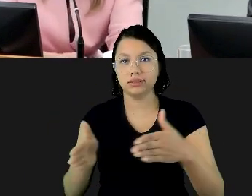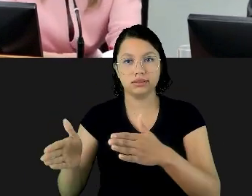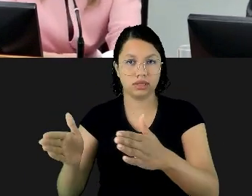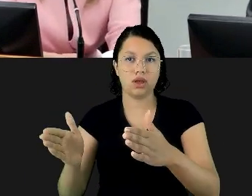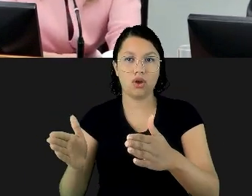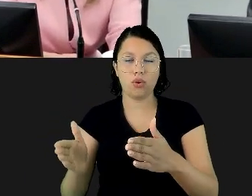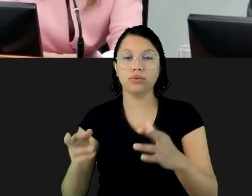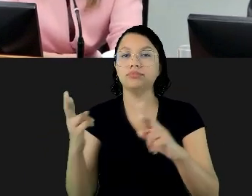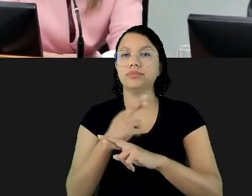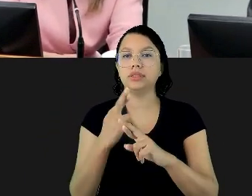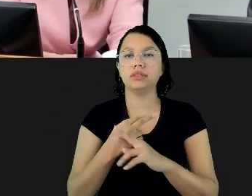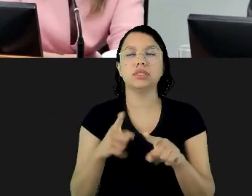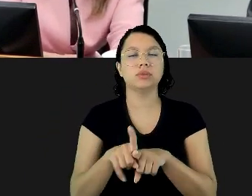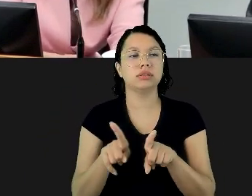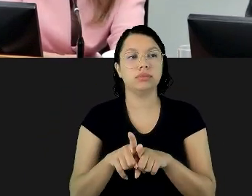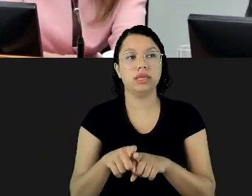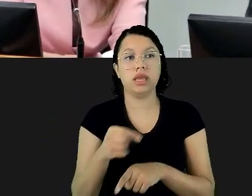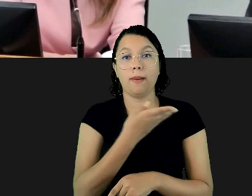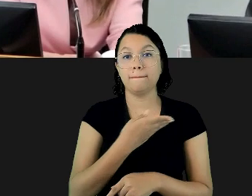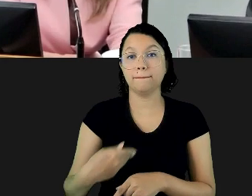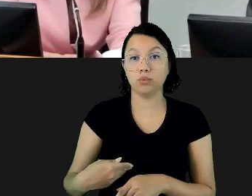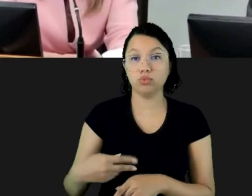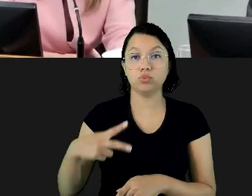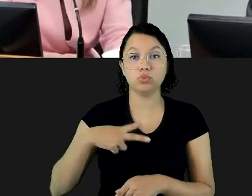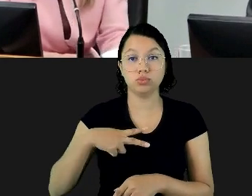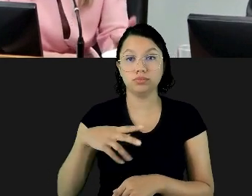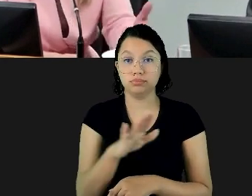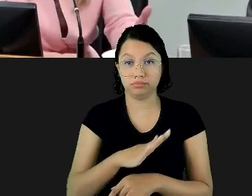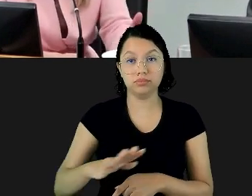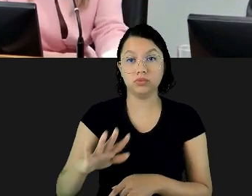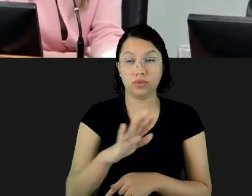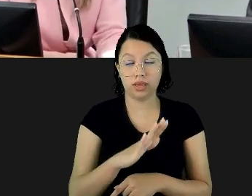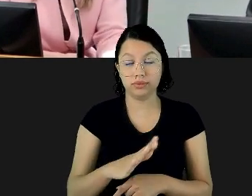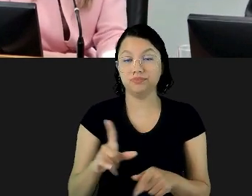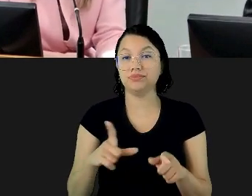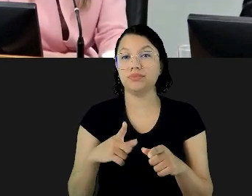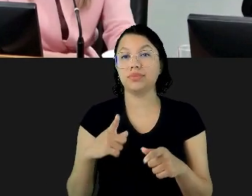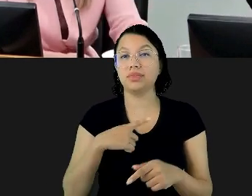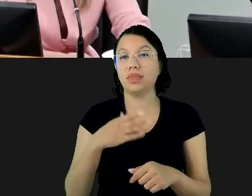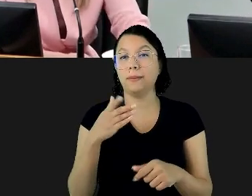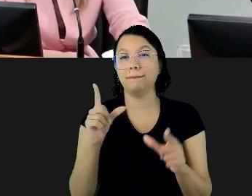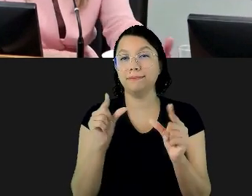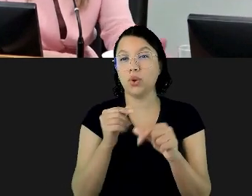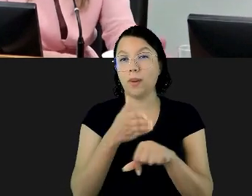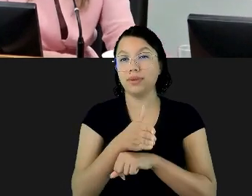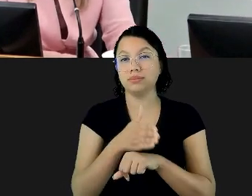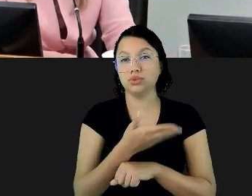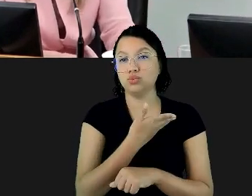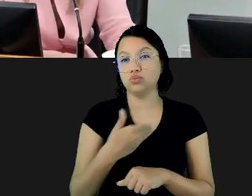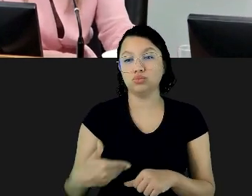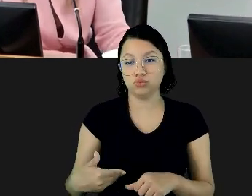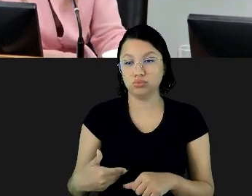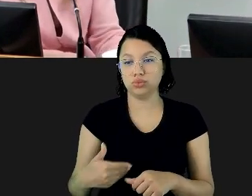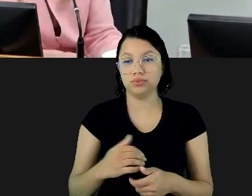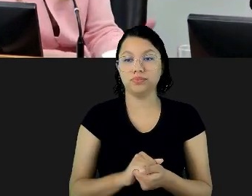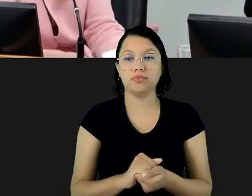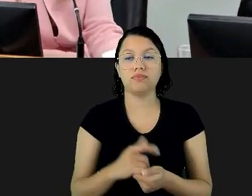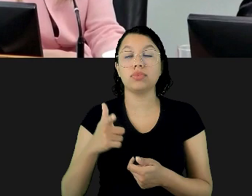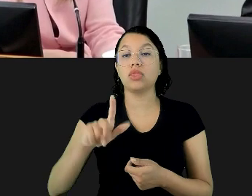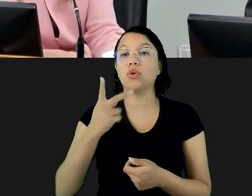a pouca participação do setor público e de organismos internacionais. E outra deliberação foi que os países buscariam